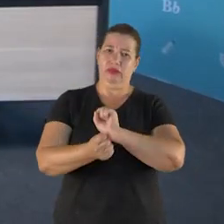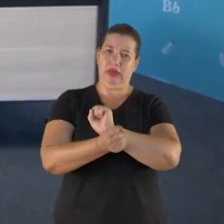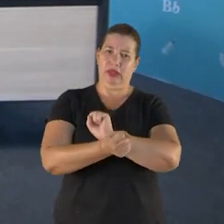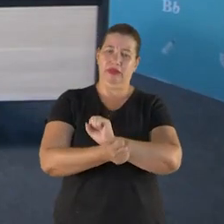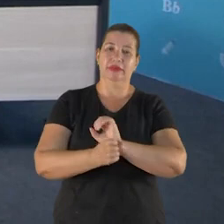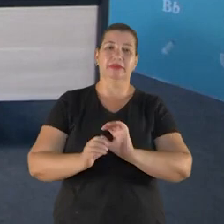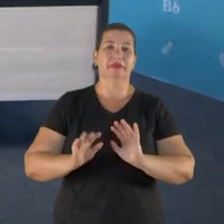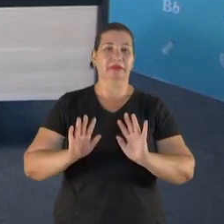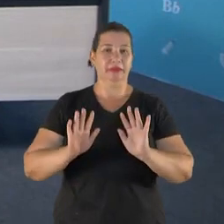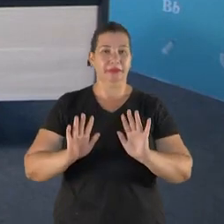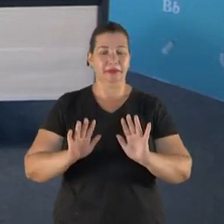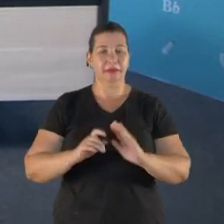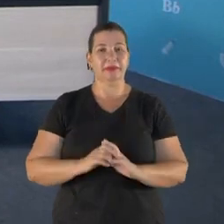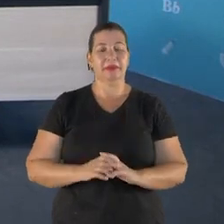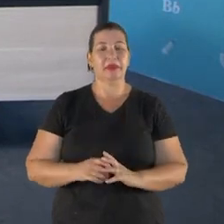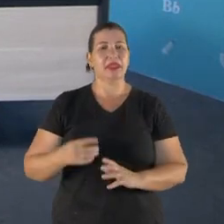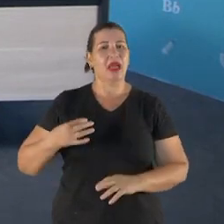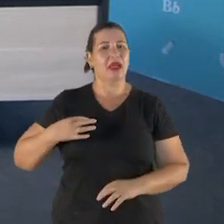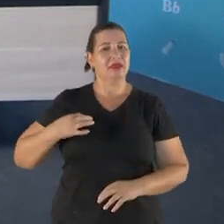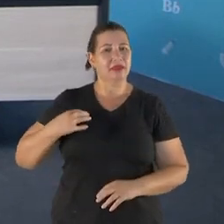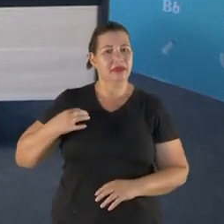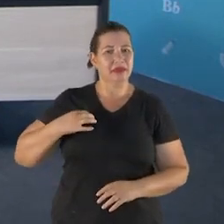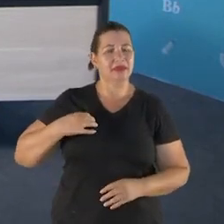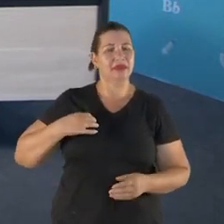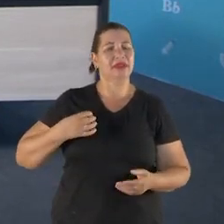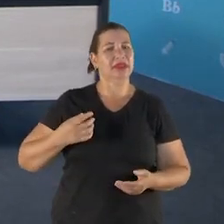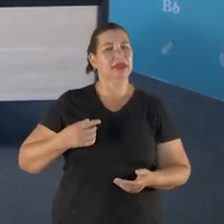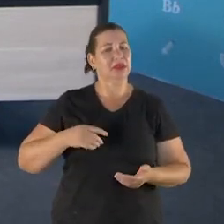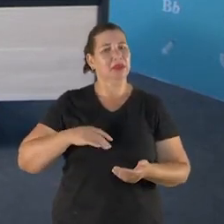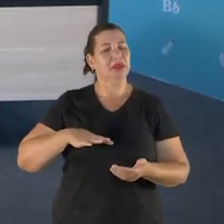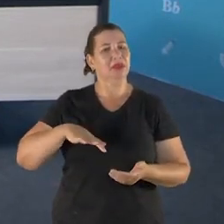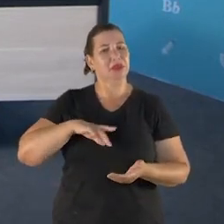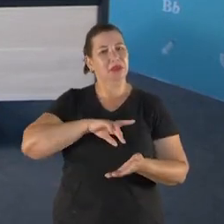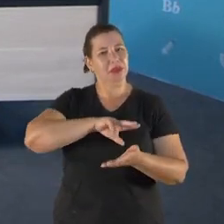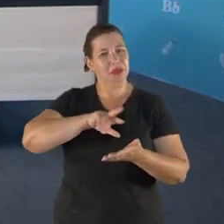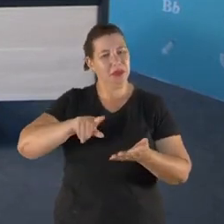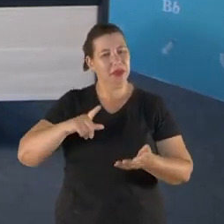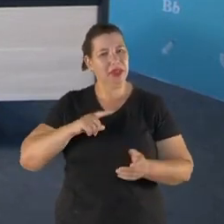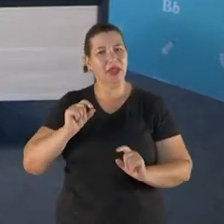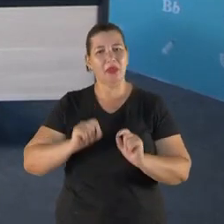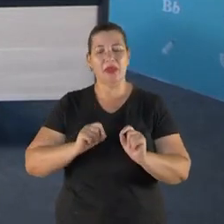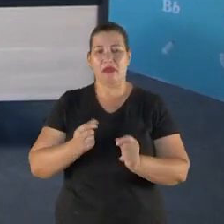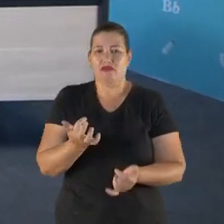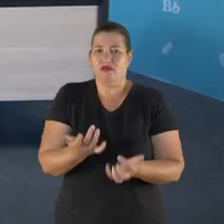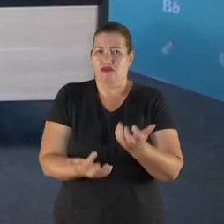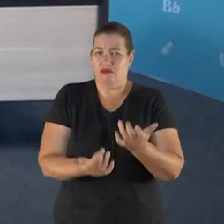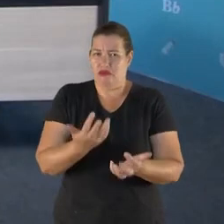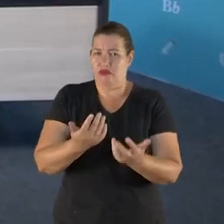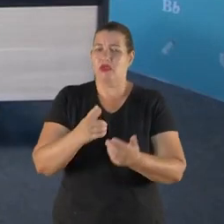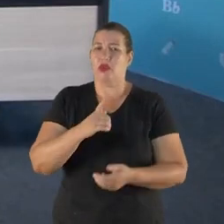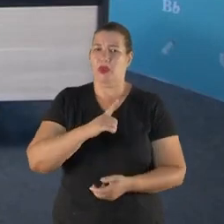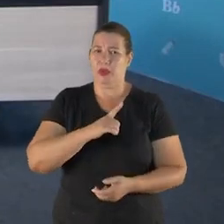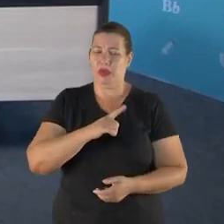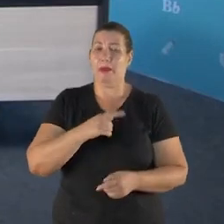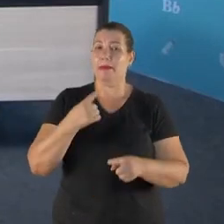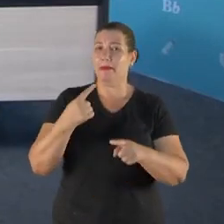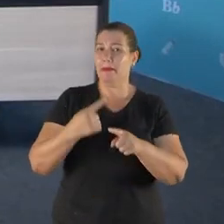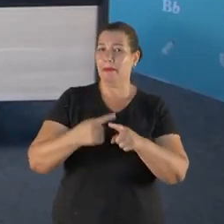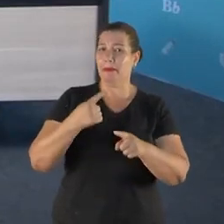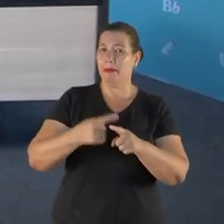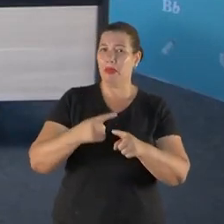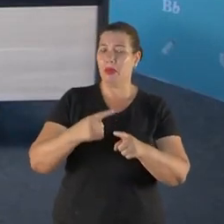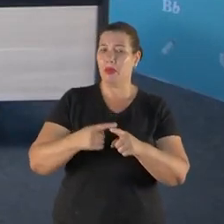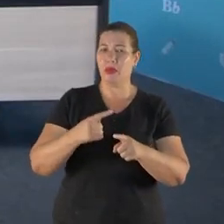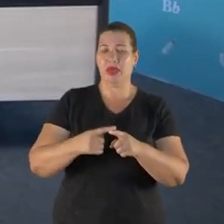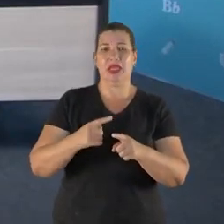escravizados. Mas vocês sabiam que panos em geral são extremamente inflamáveis e isso